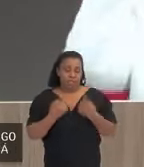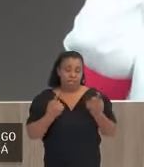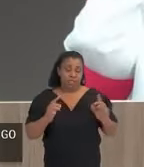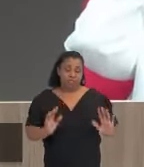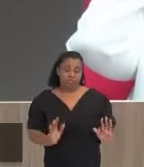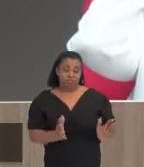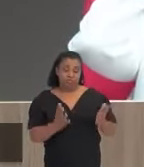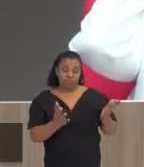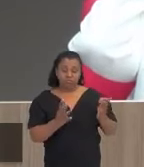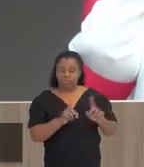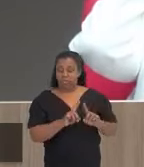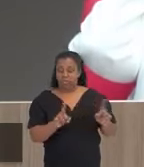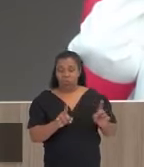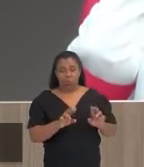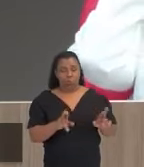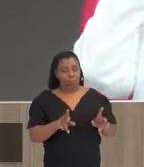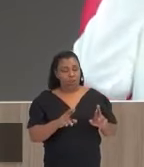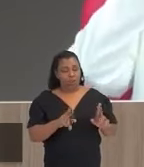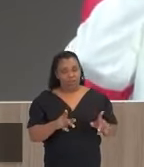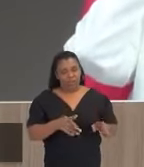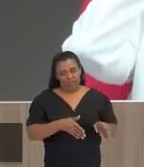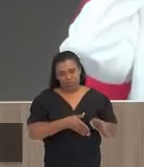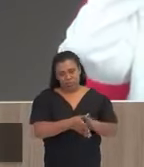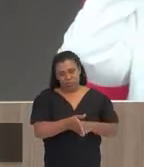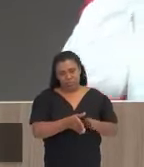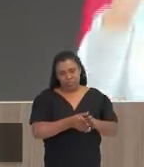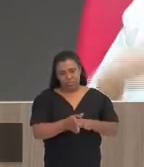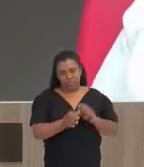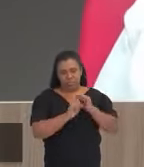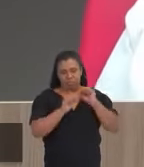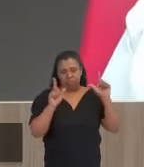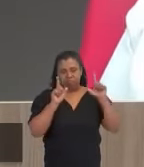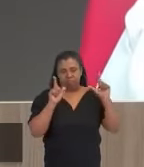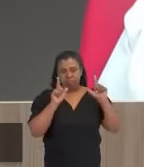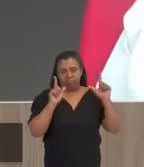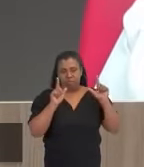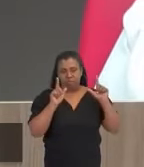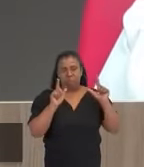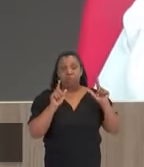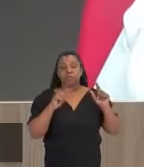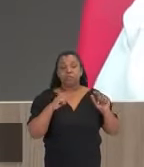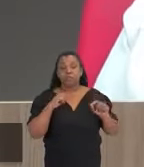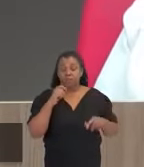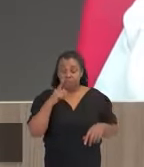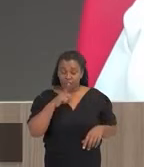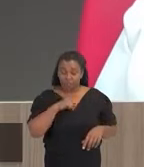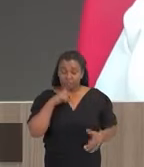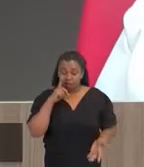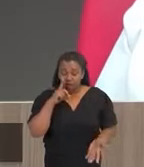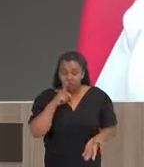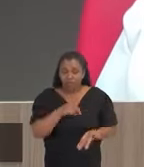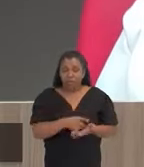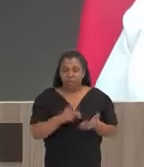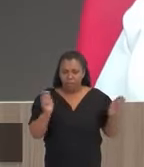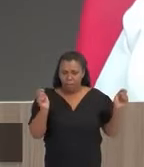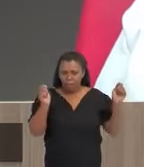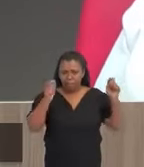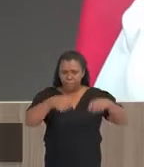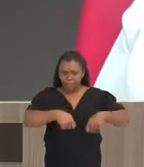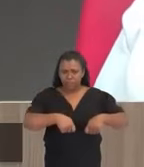estágio, mas advertir aos envolvidos de que há sim uma